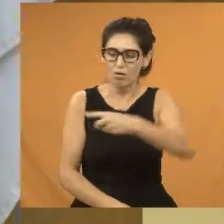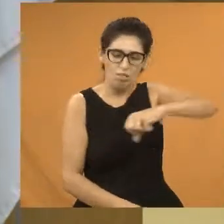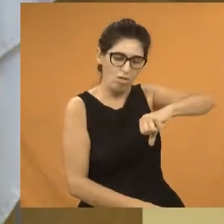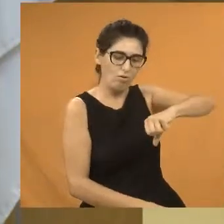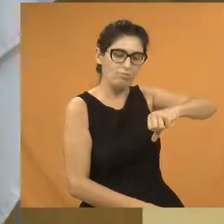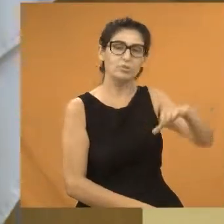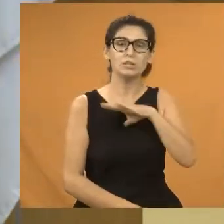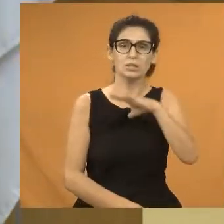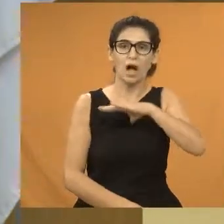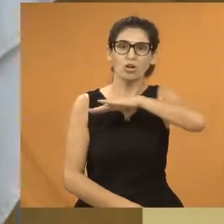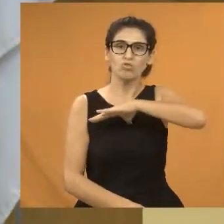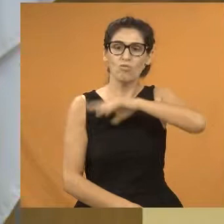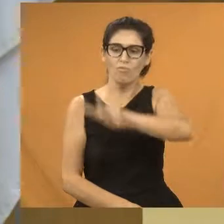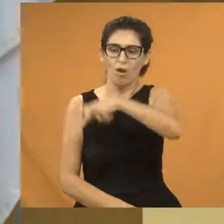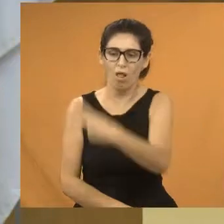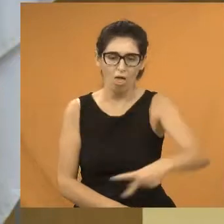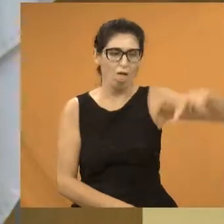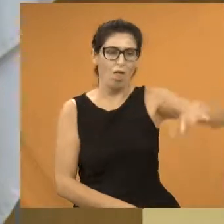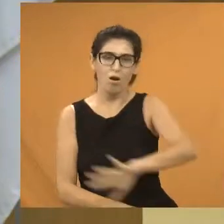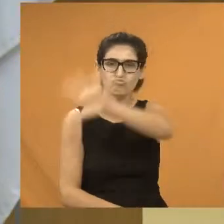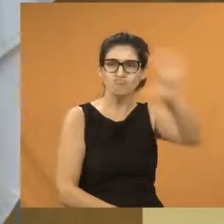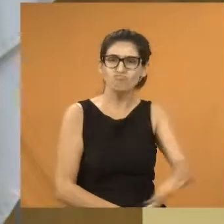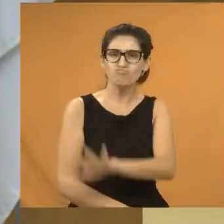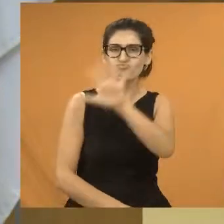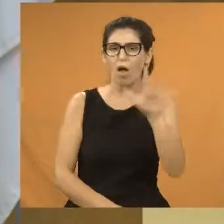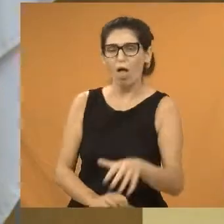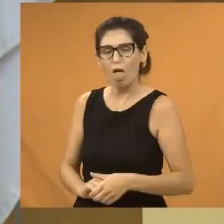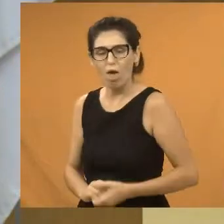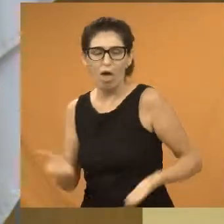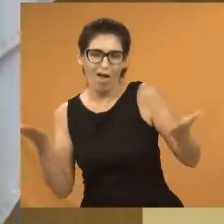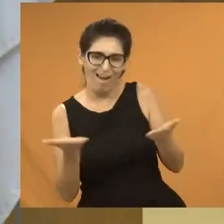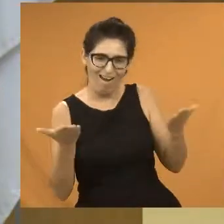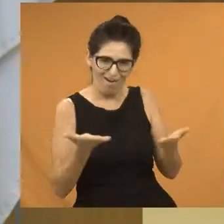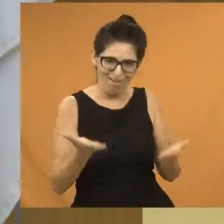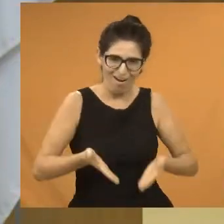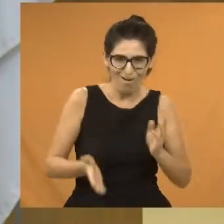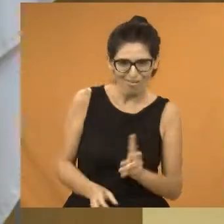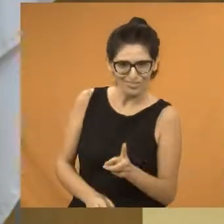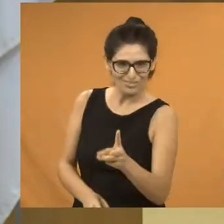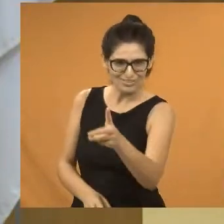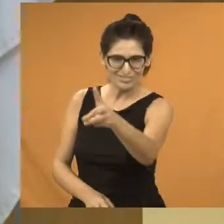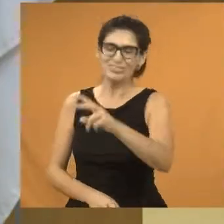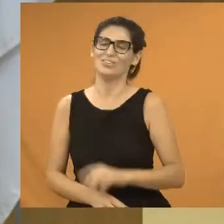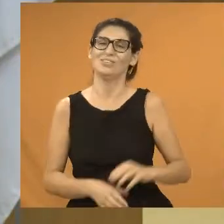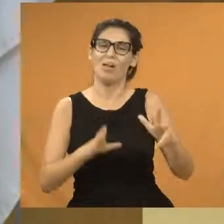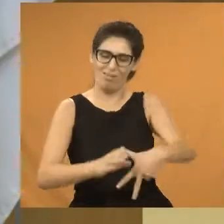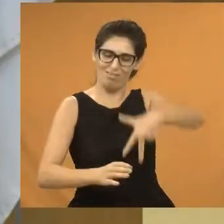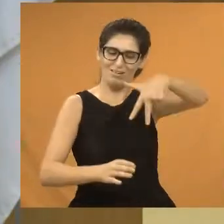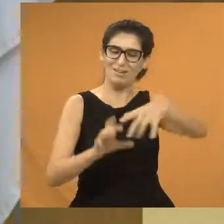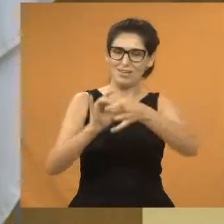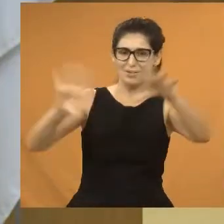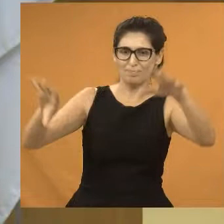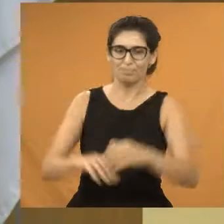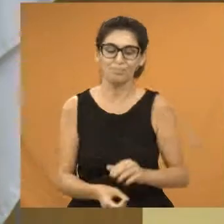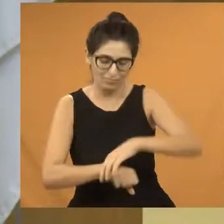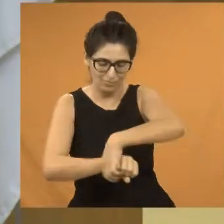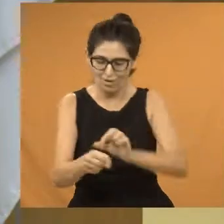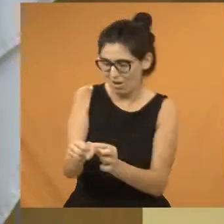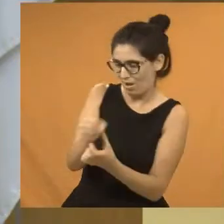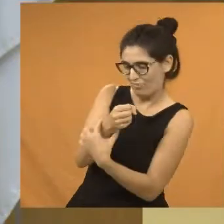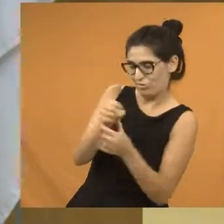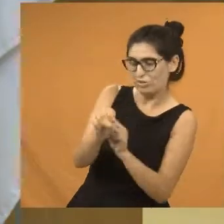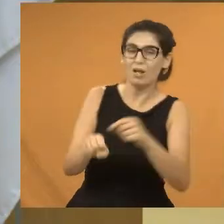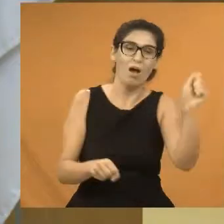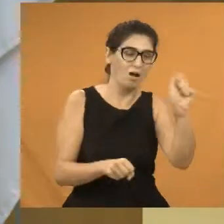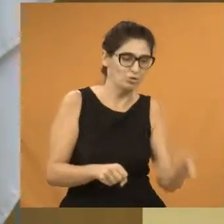E quero, continuando aqui nossos temas livres, estou aqui com a fitinha azul. Nós entramos aqui dia 2 de abril,